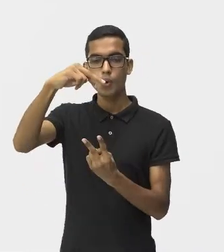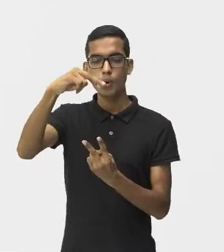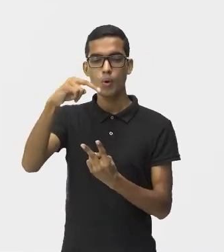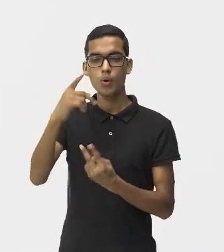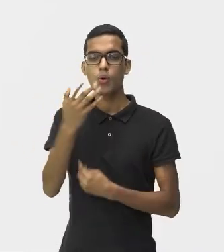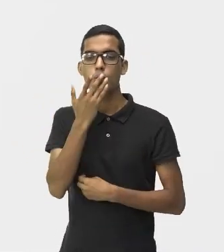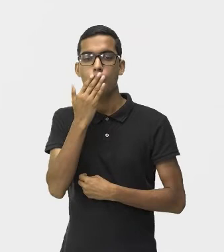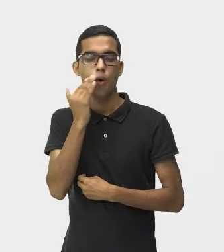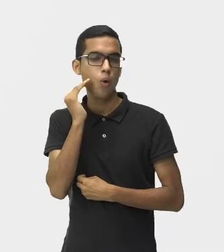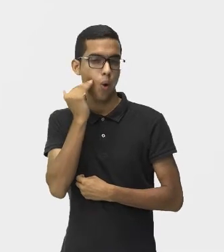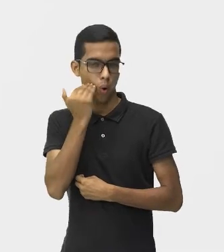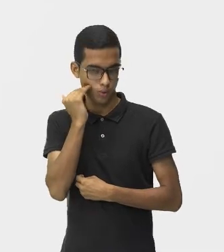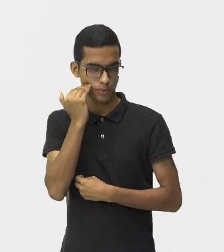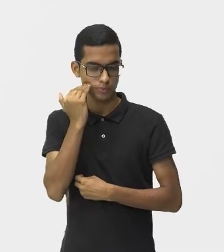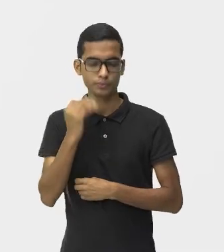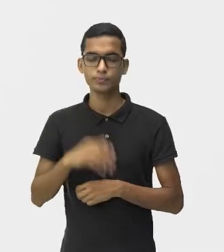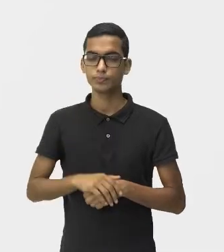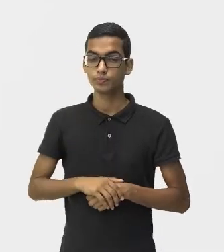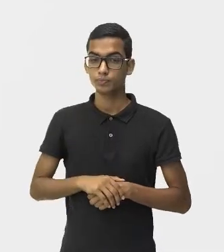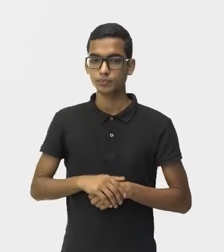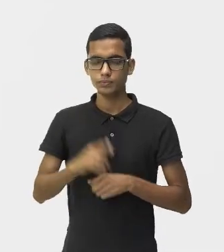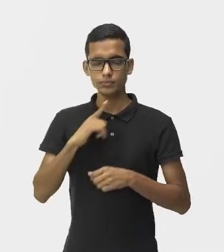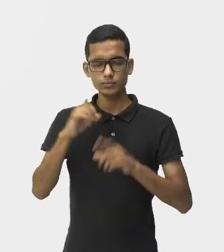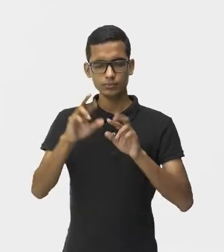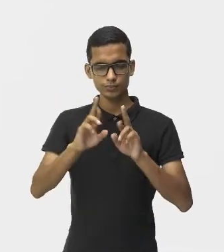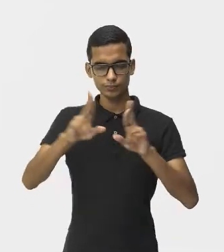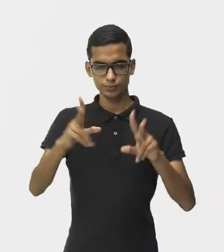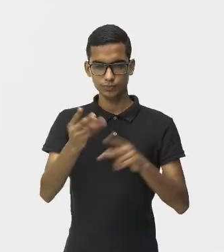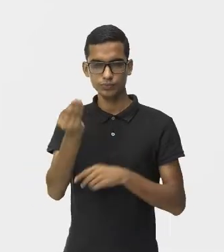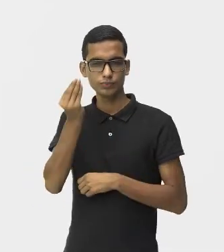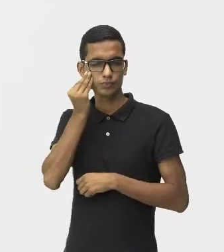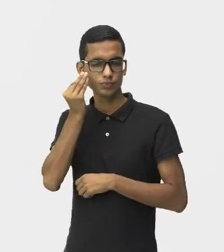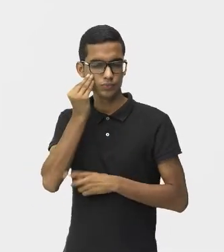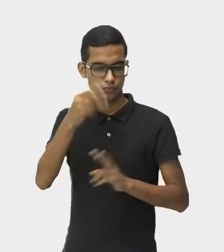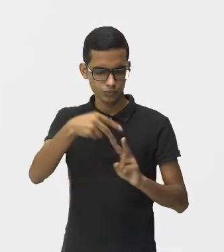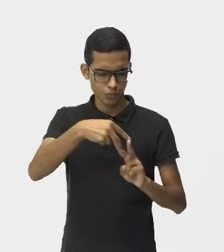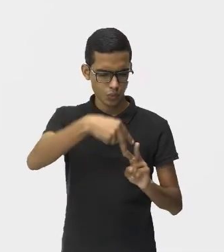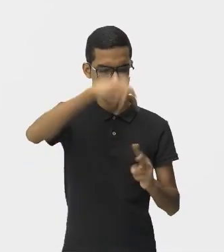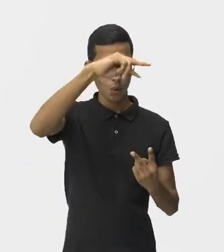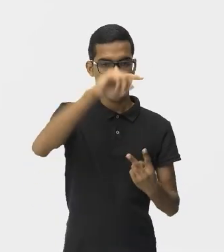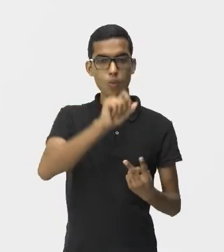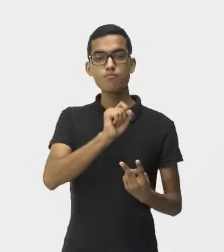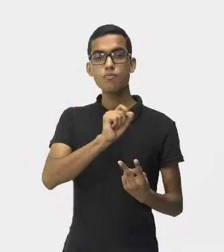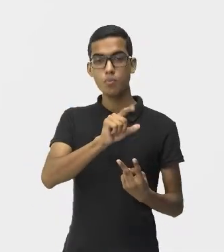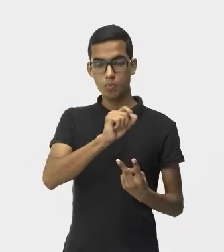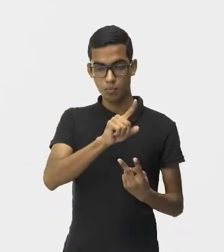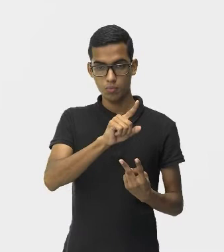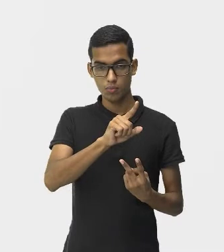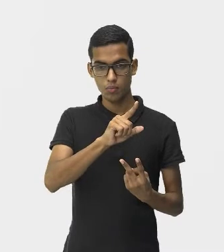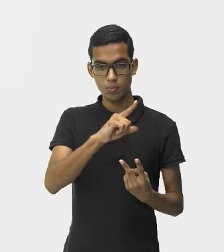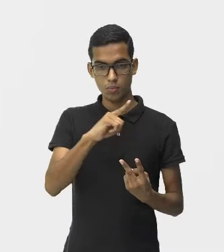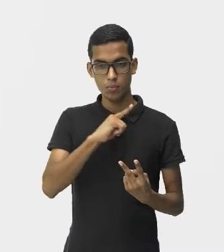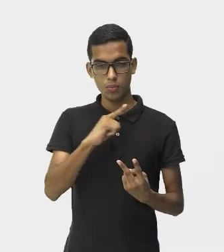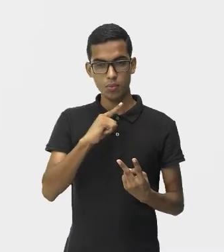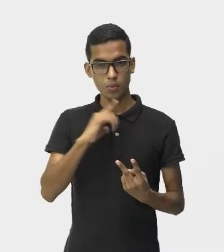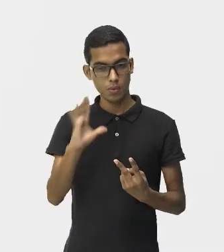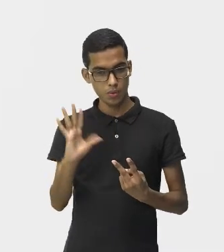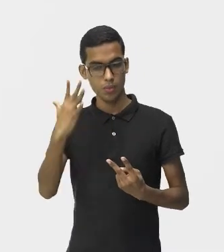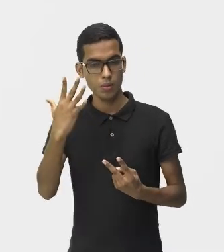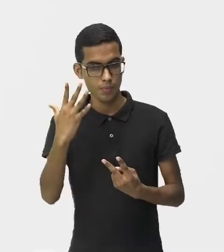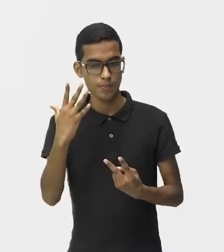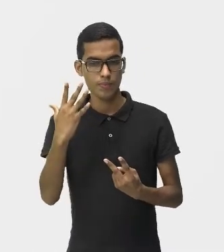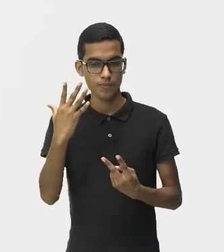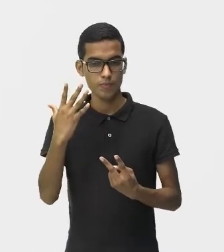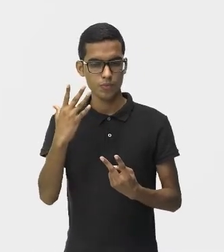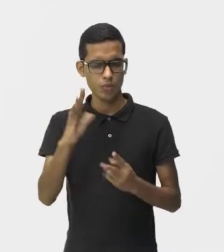essa diferenciação. Observem aqui, ó, que o cromossomo azul houve essa quebra do finalzinho,